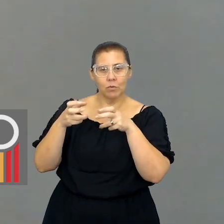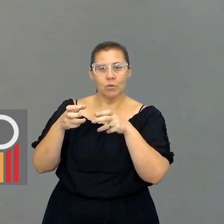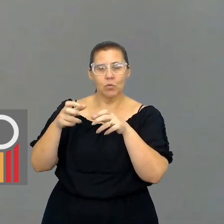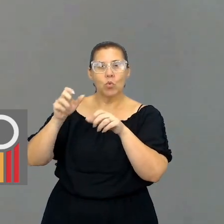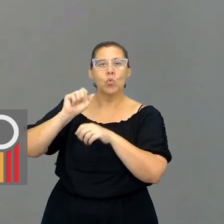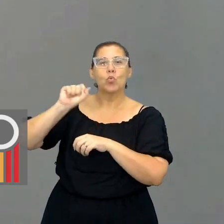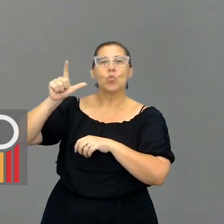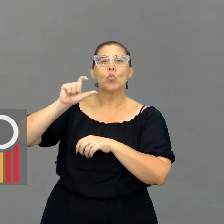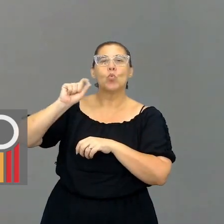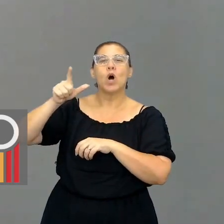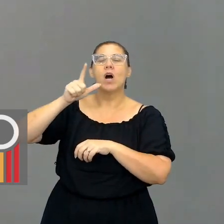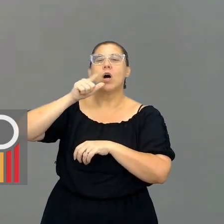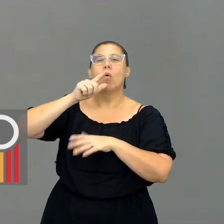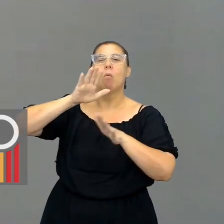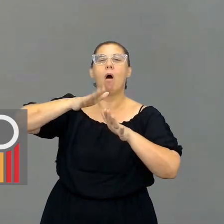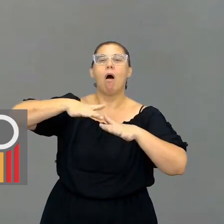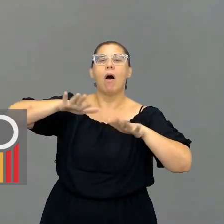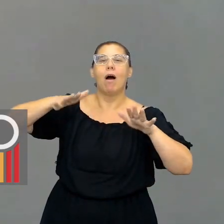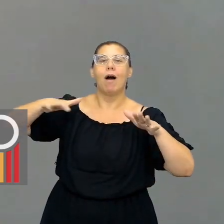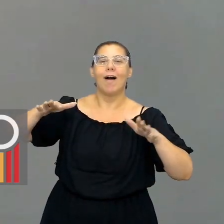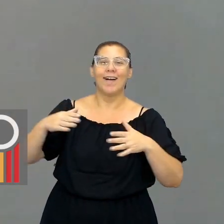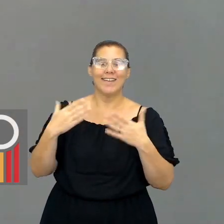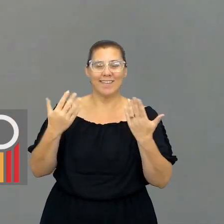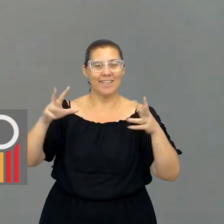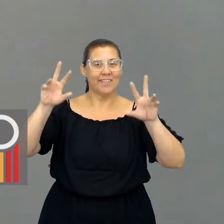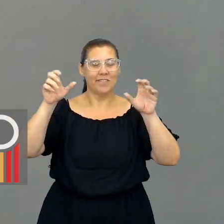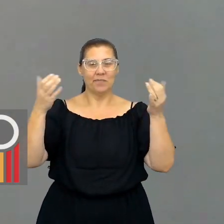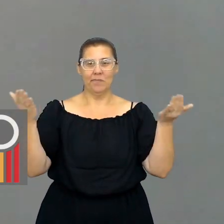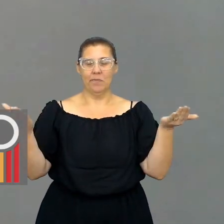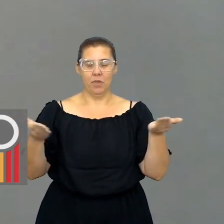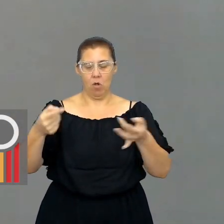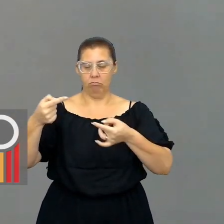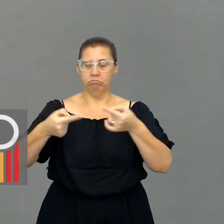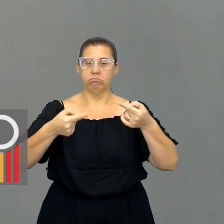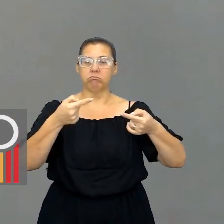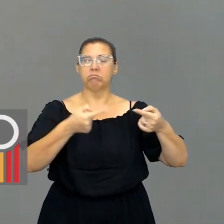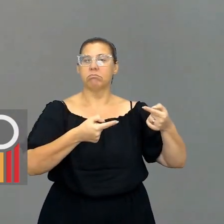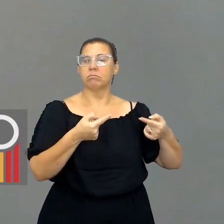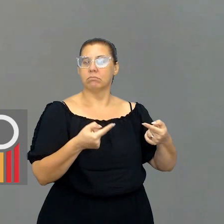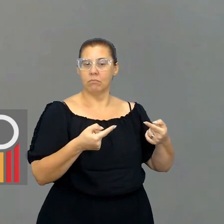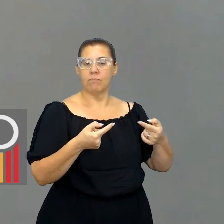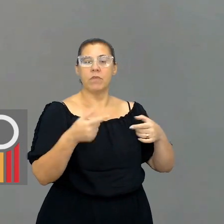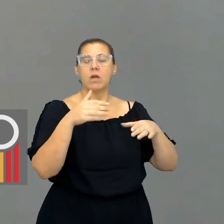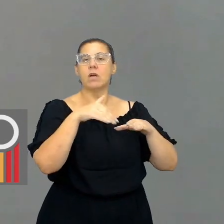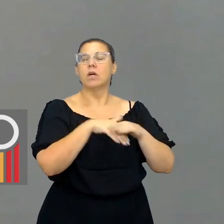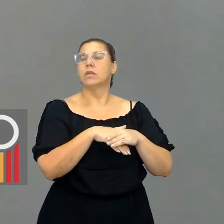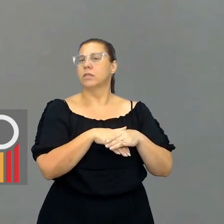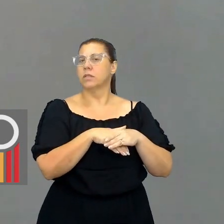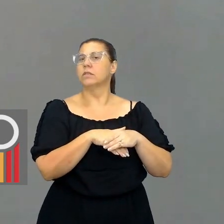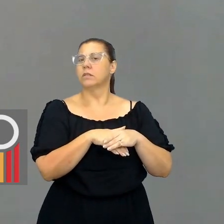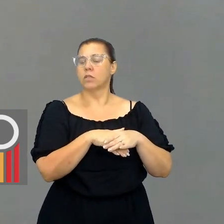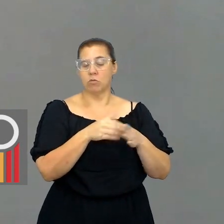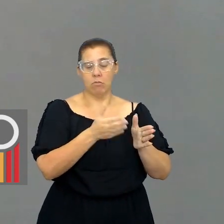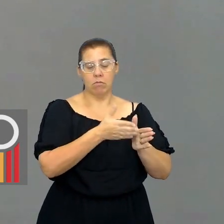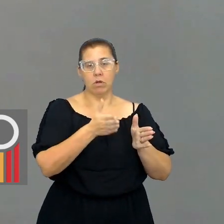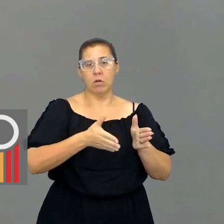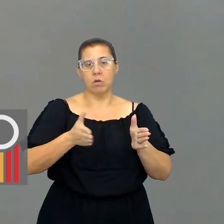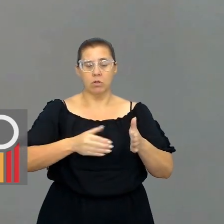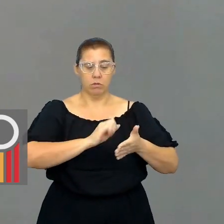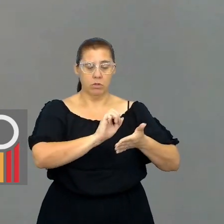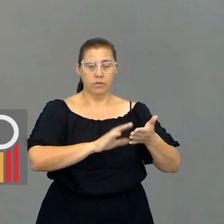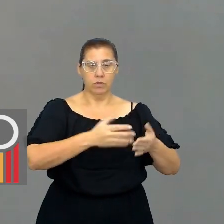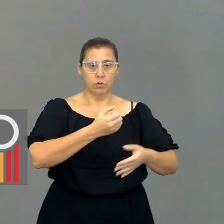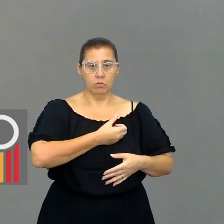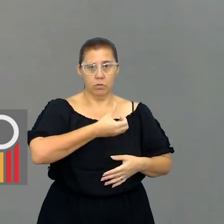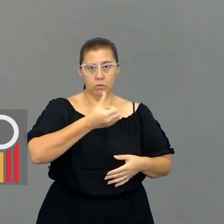azul do oceano, tá bom? Então, o tema hoje discutido será dentro da questão da sequência de atividade